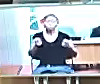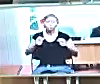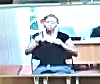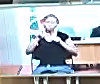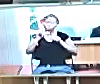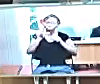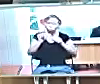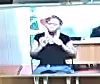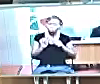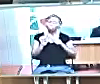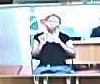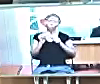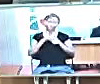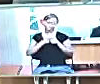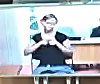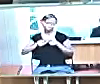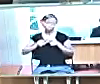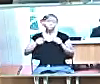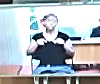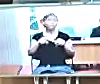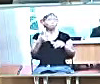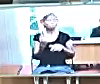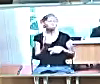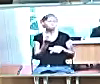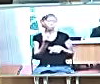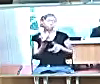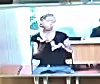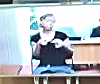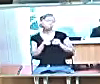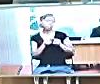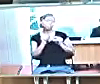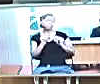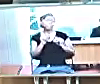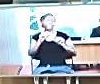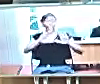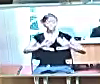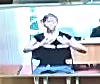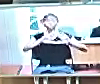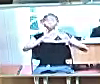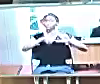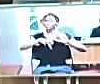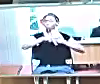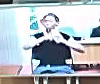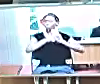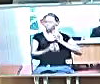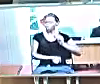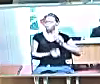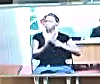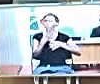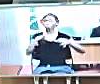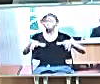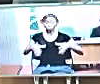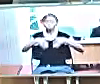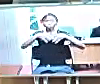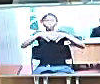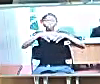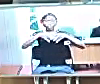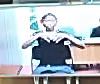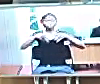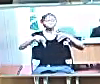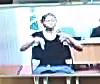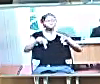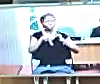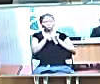tem uma técnica foi capitaneado aqui pela assembléia a assembléia legislativa foi criada uma comissão aqui parlamentar